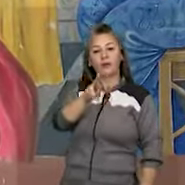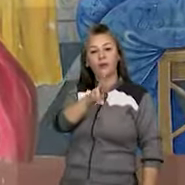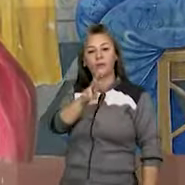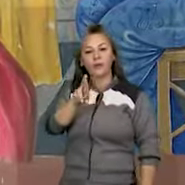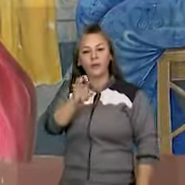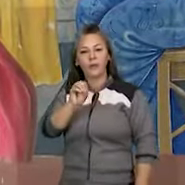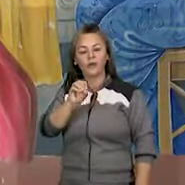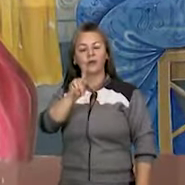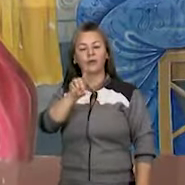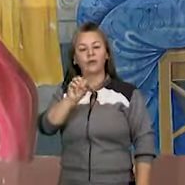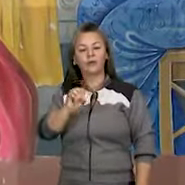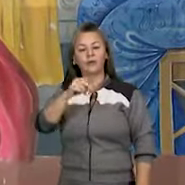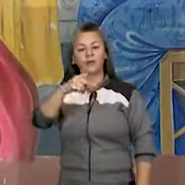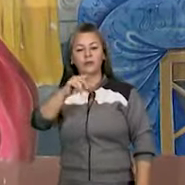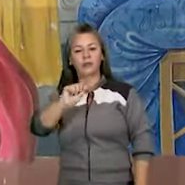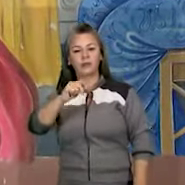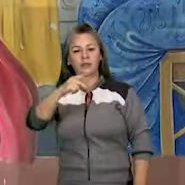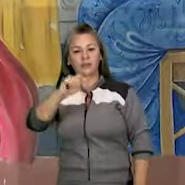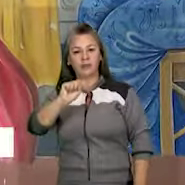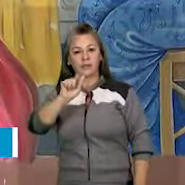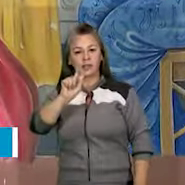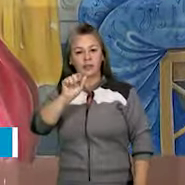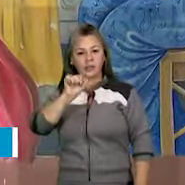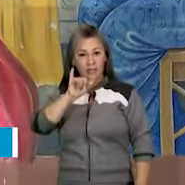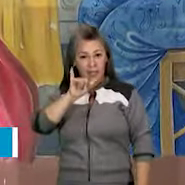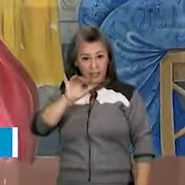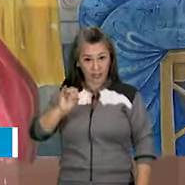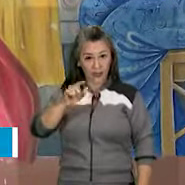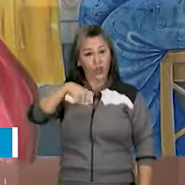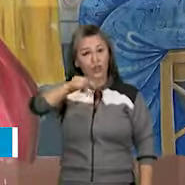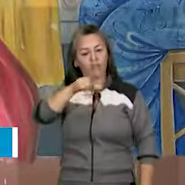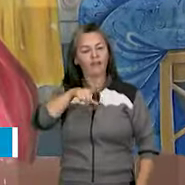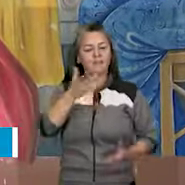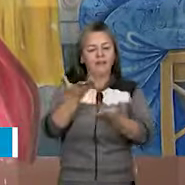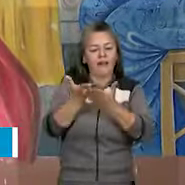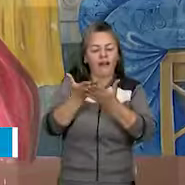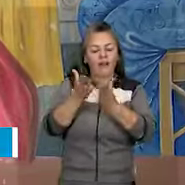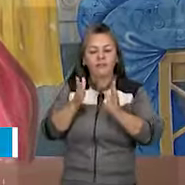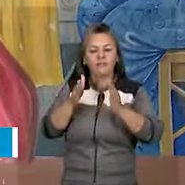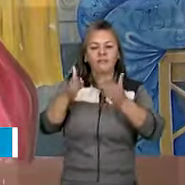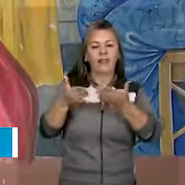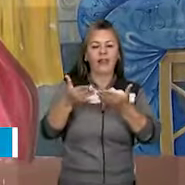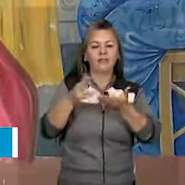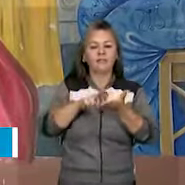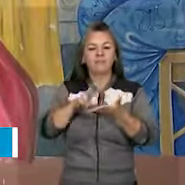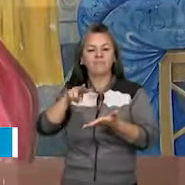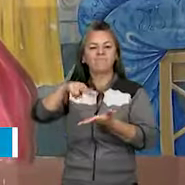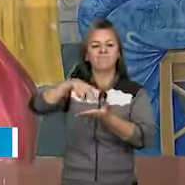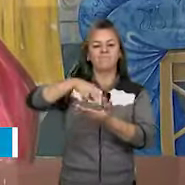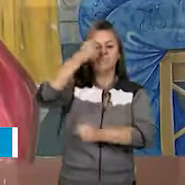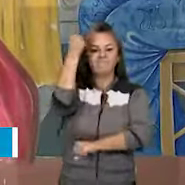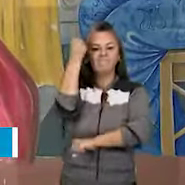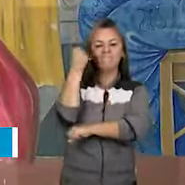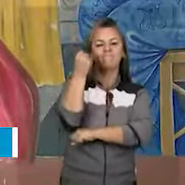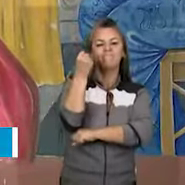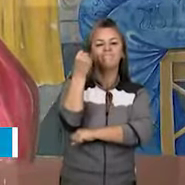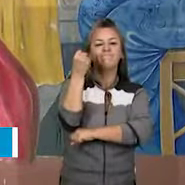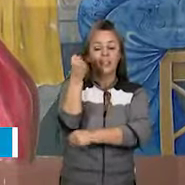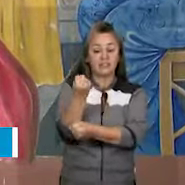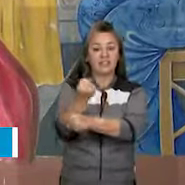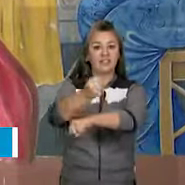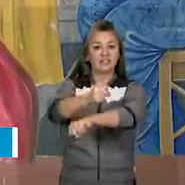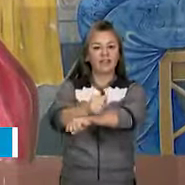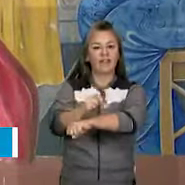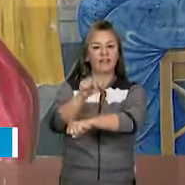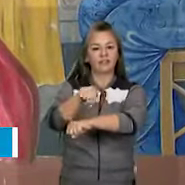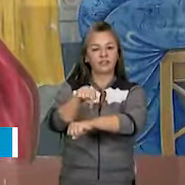Belo Horizonte. Nós vamos falar na aula de hoje sobre resistência escrava no Brasil. É importante você entender que resistência escrava